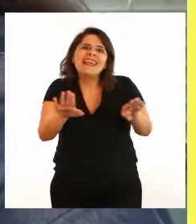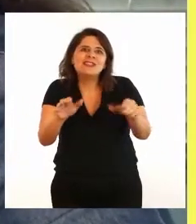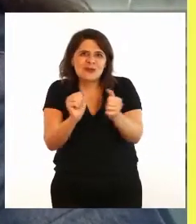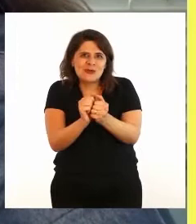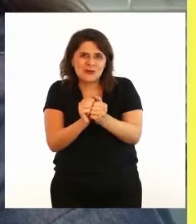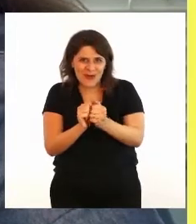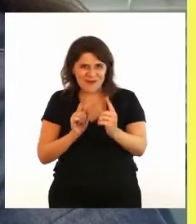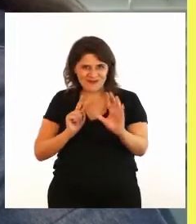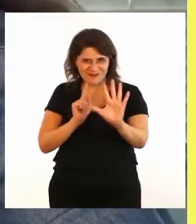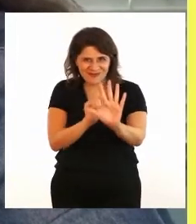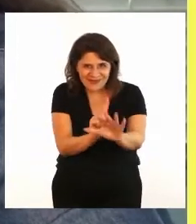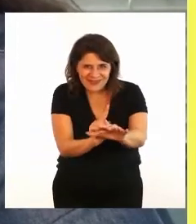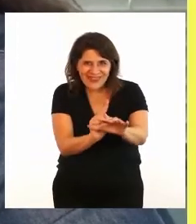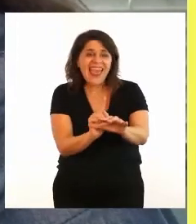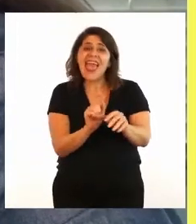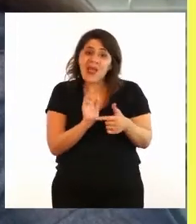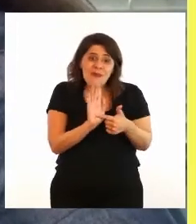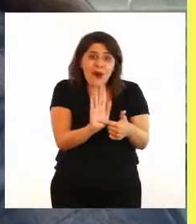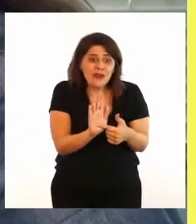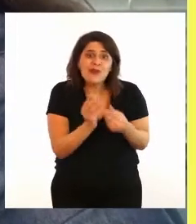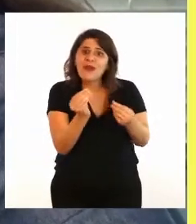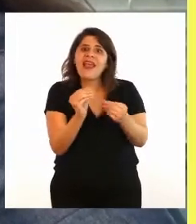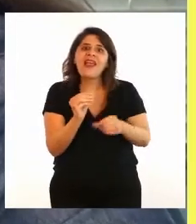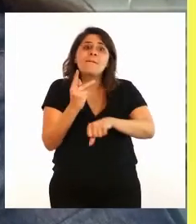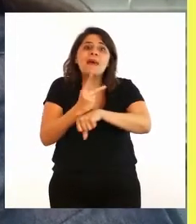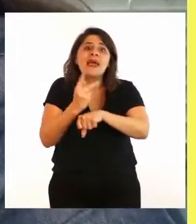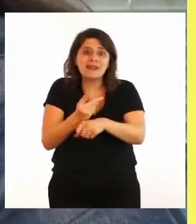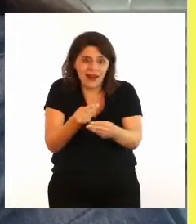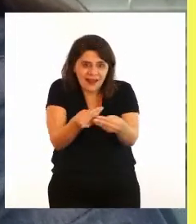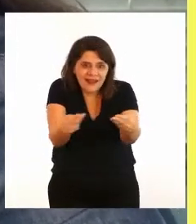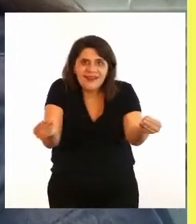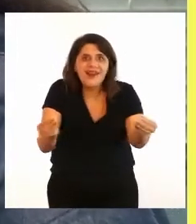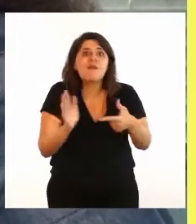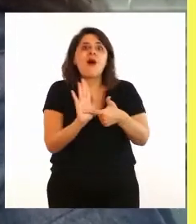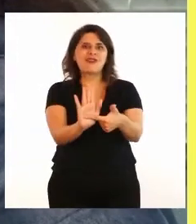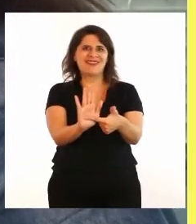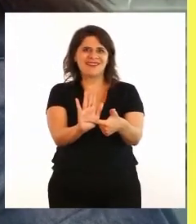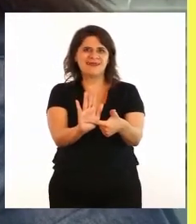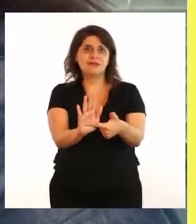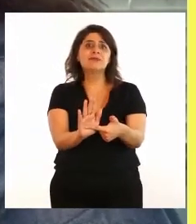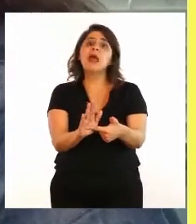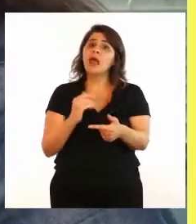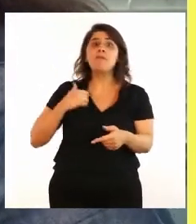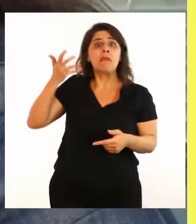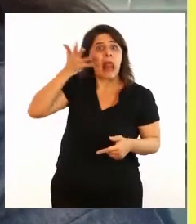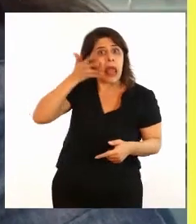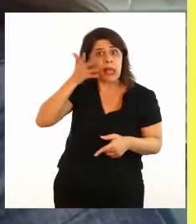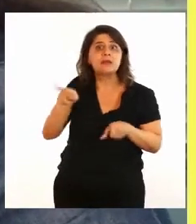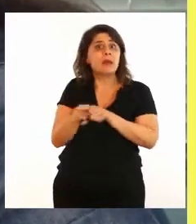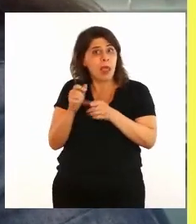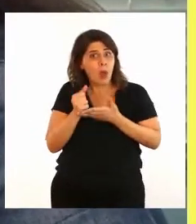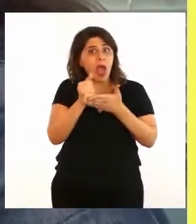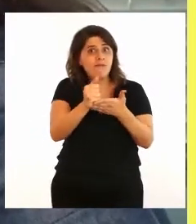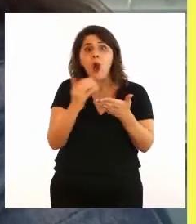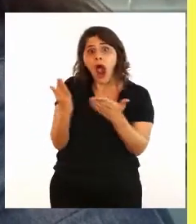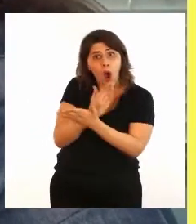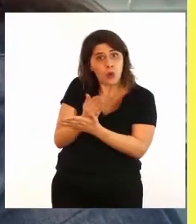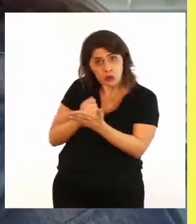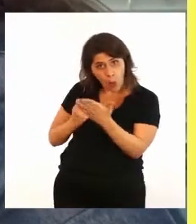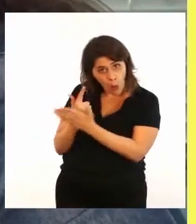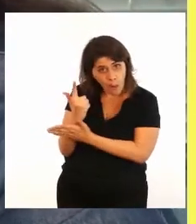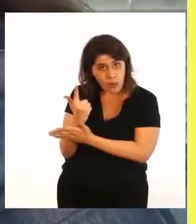levo meteoritos. Então, quando eu dou palestras e tudo, eu tenho alguns meteoritos, que inclusive eu comprei, para poder